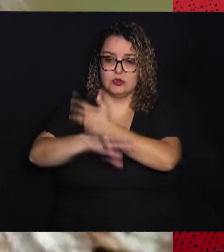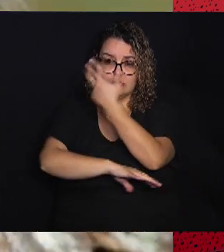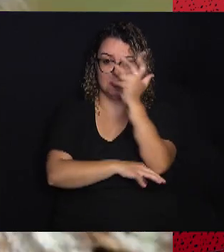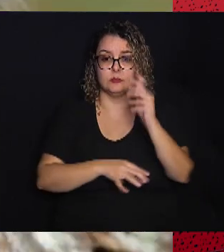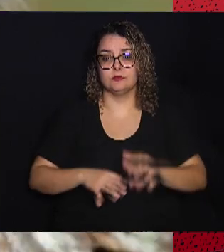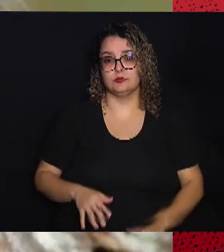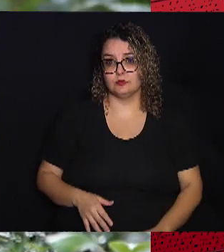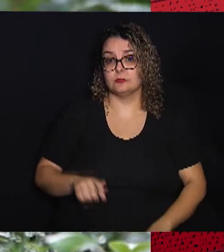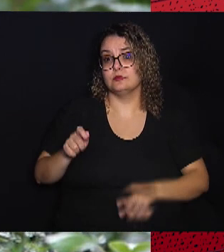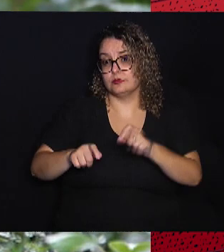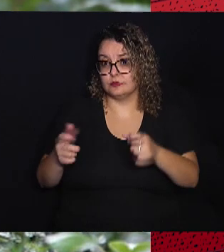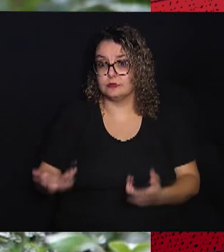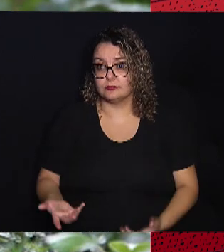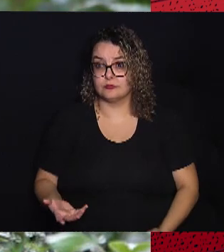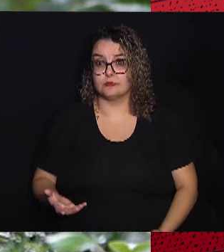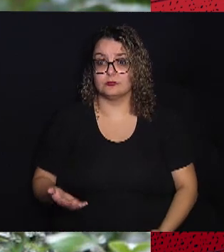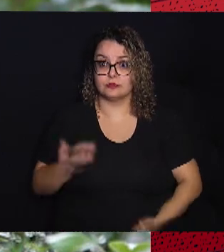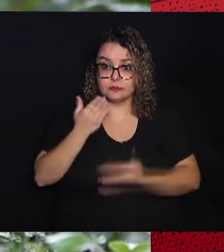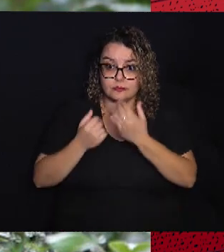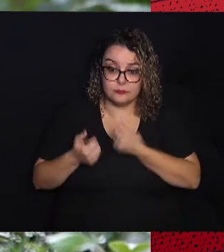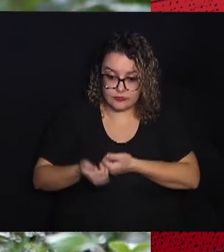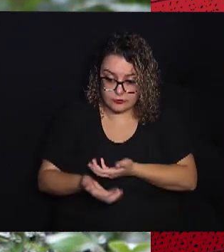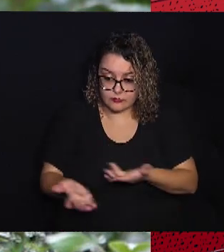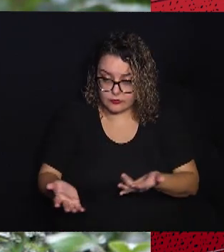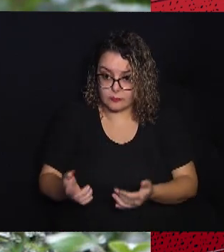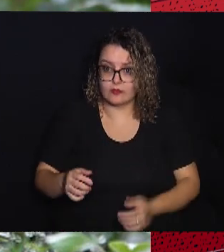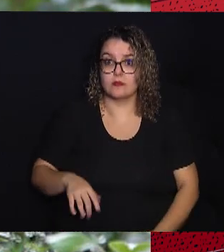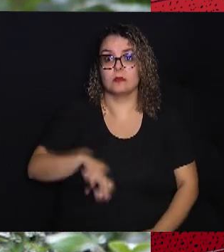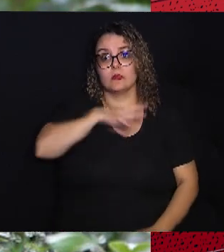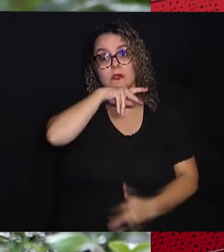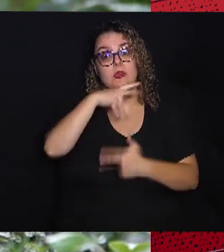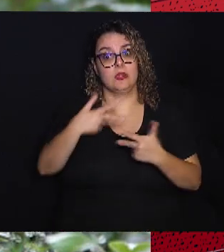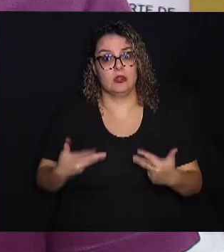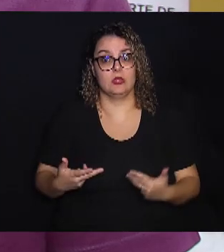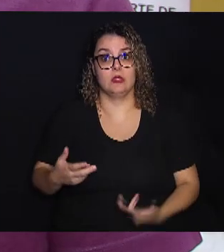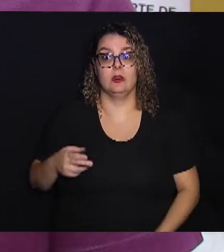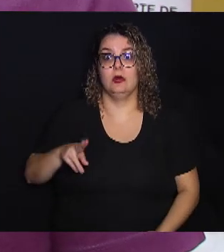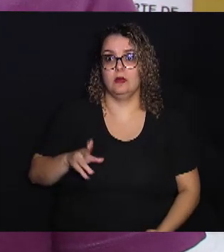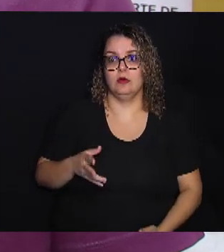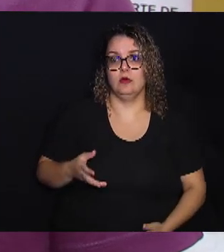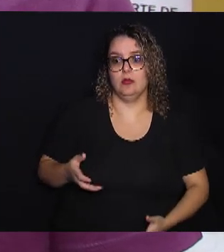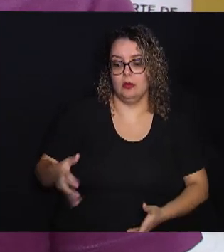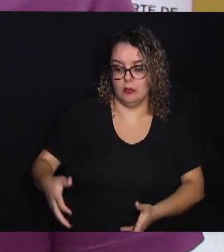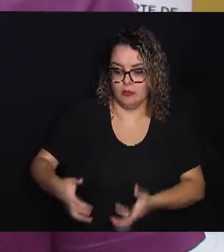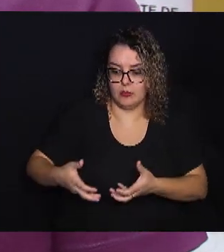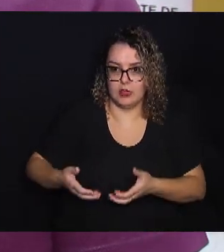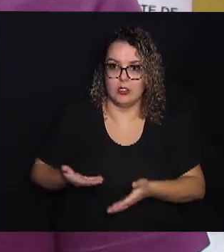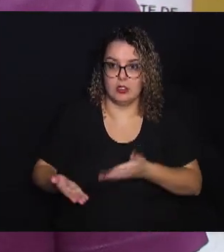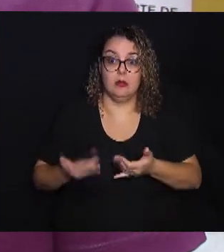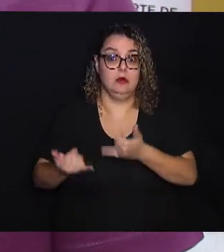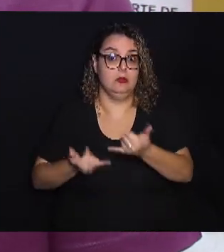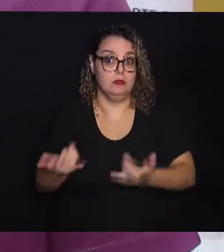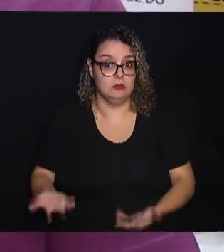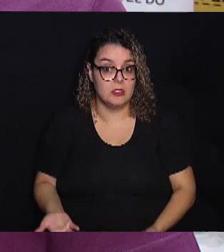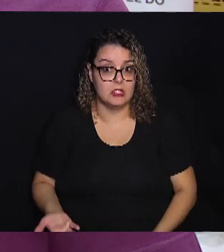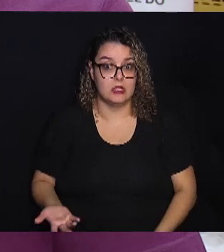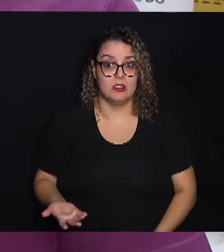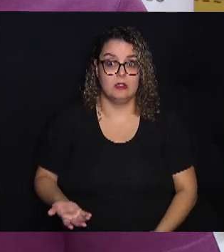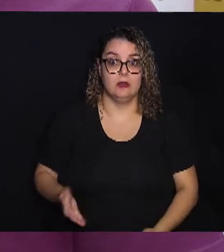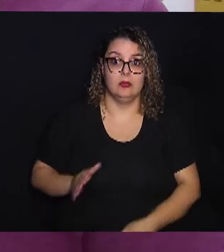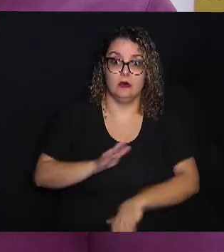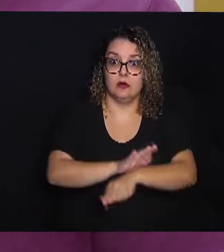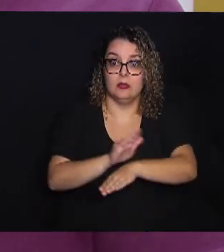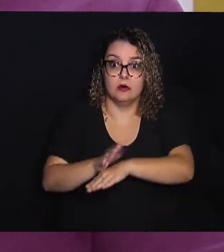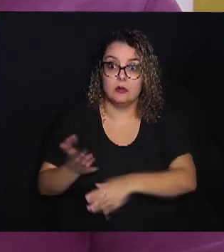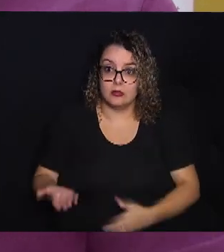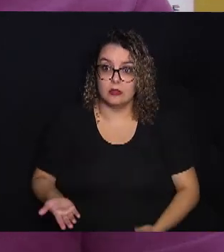gambás, cachorro do mato, raposinha, muitas vezes as pessoas gostam de alimentar esses outros animais, ou mesmo manejar,